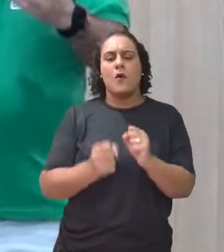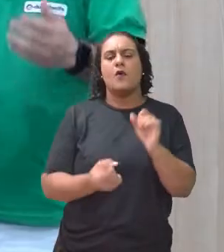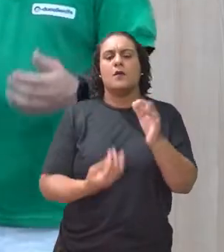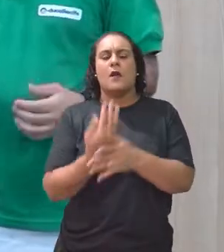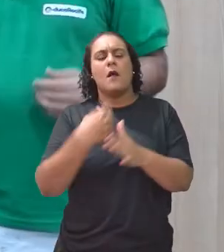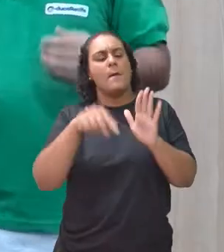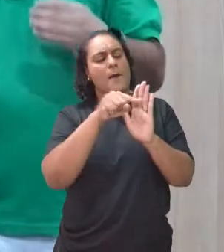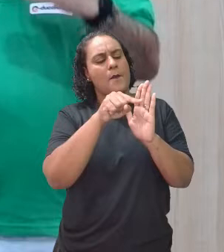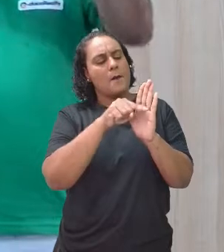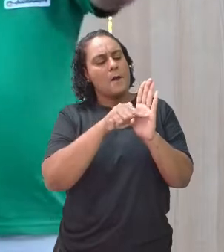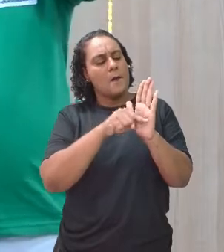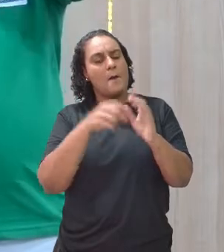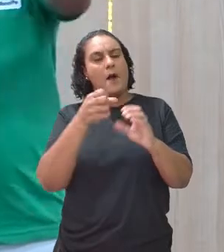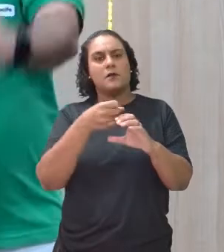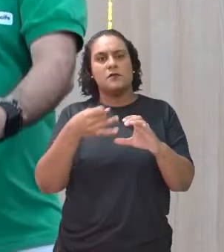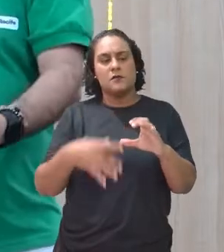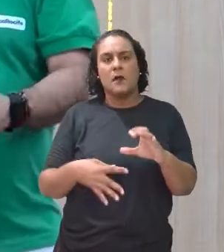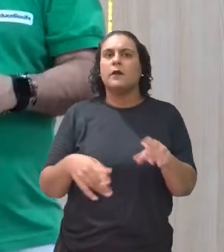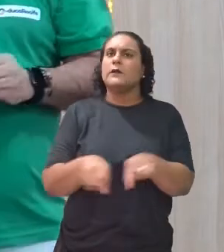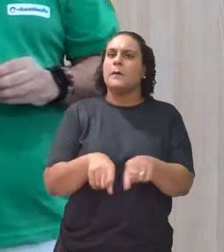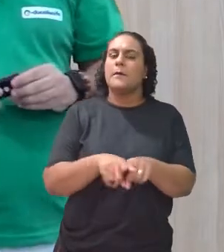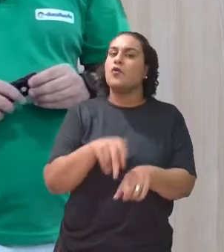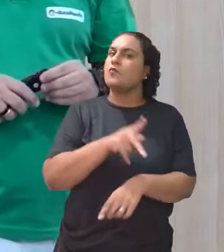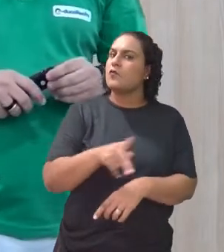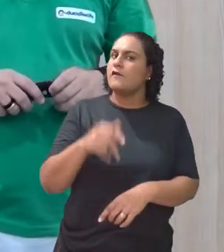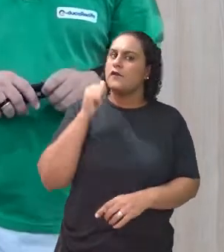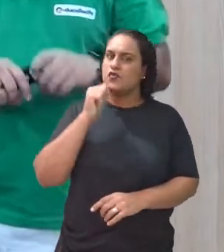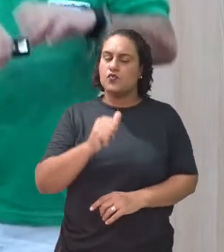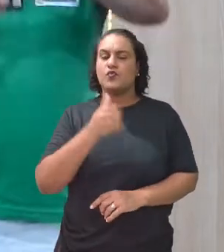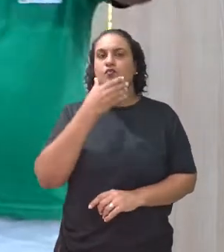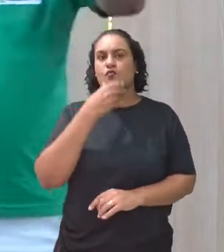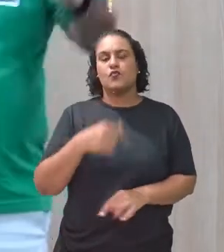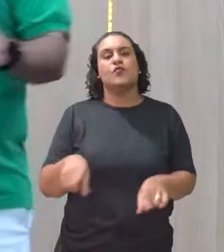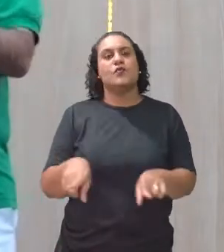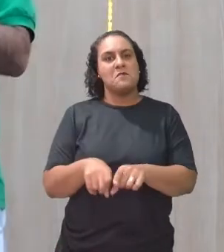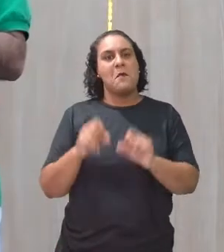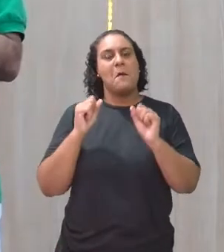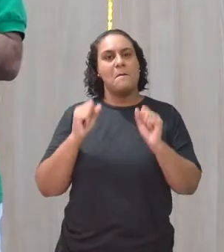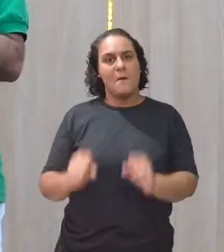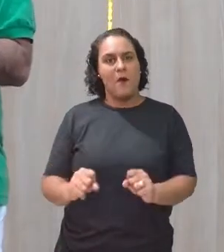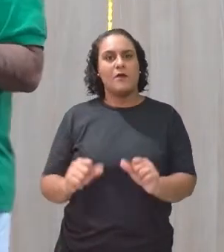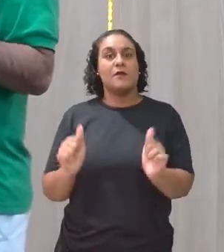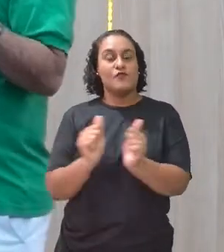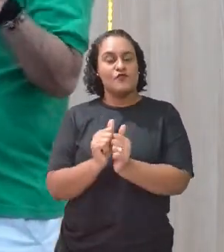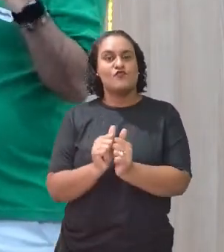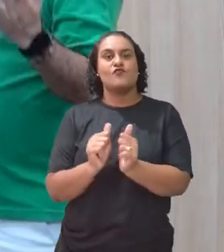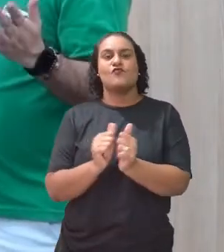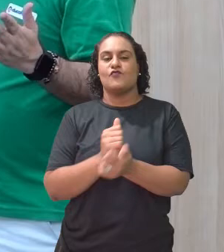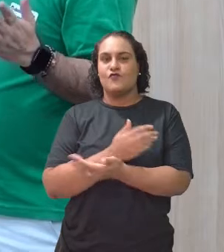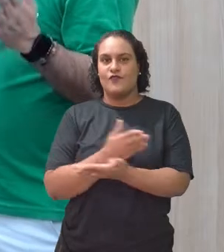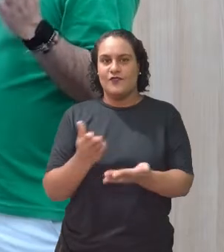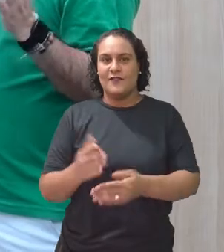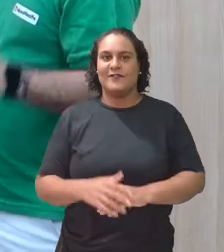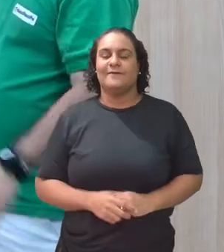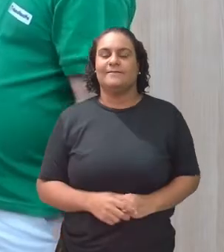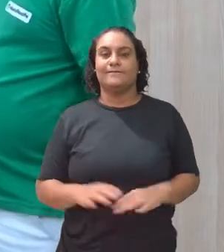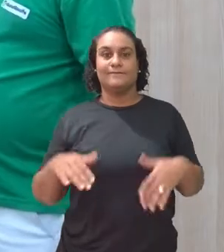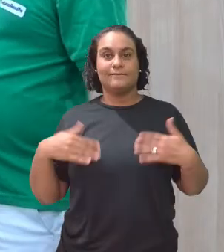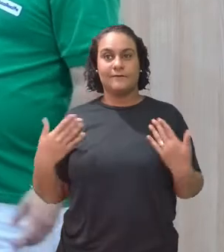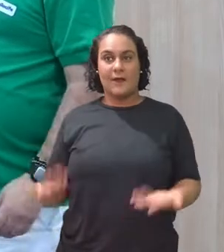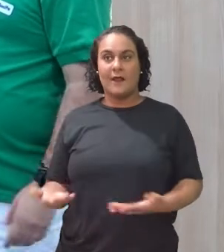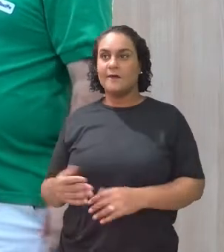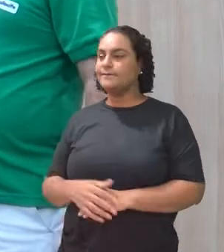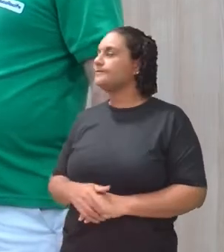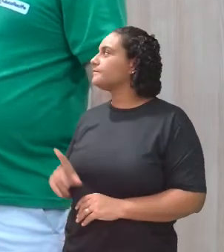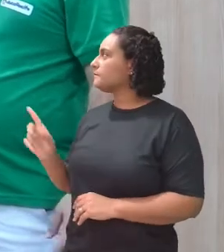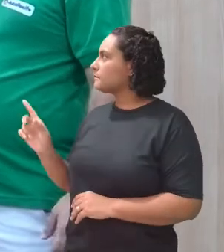quiser, também as características do seu professor, da sua professora, que estão na turma com você, ok? Então,